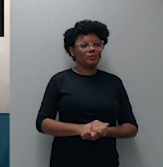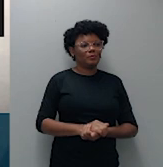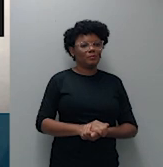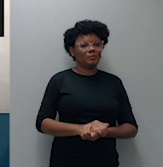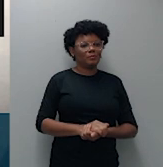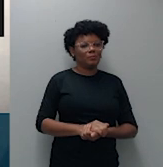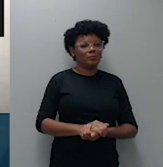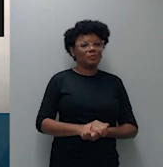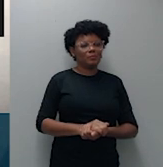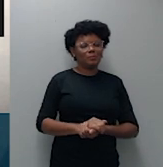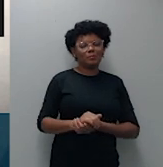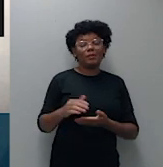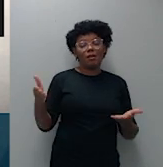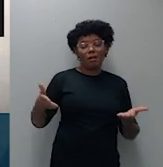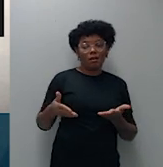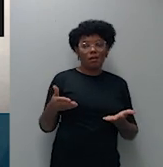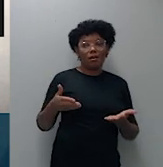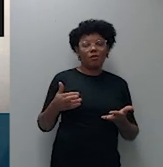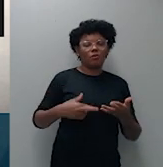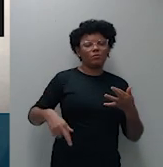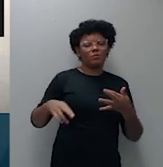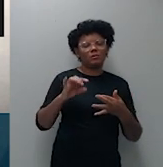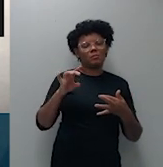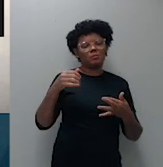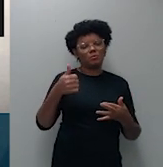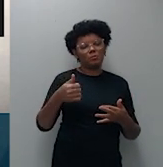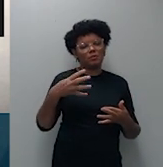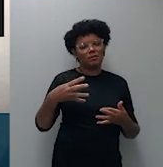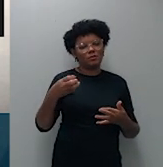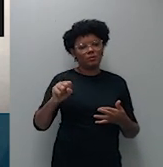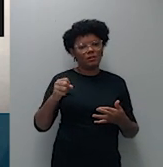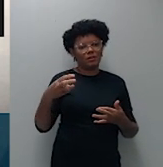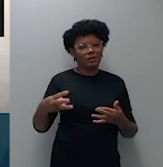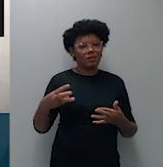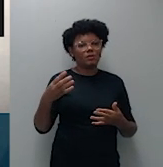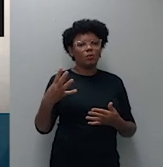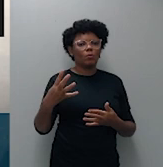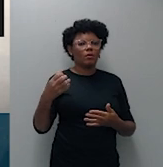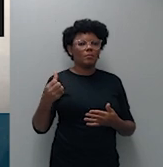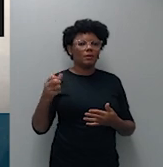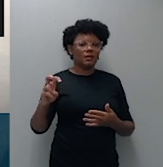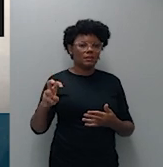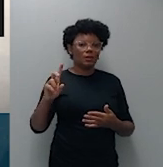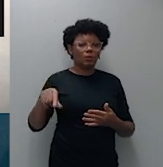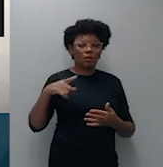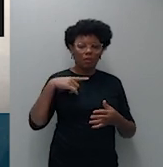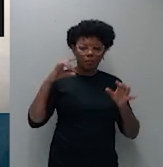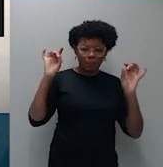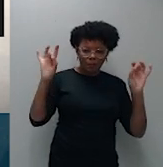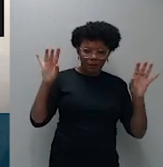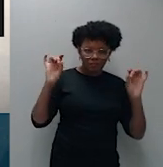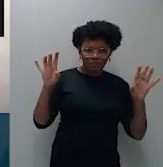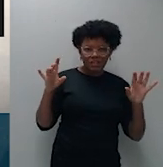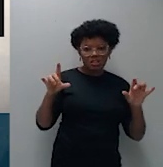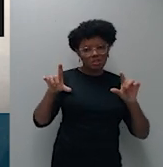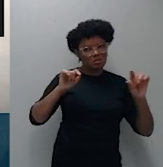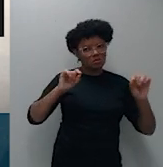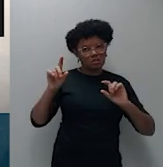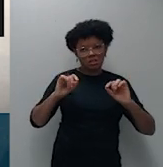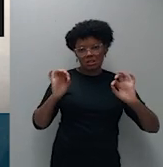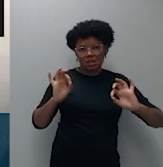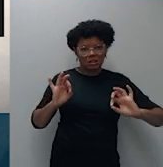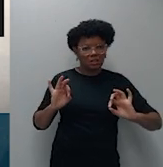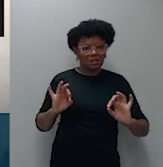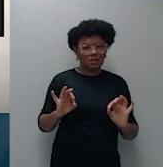chama julgamento recurso especial um 433 465 também tem preferência sem nenhum